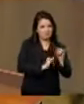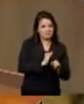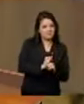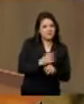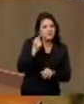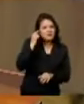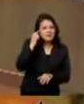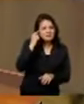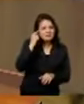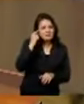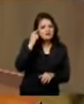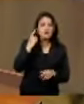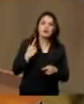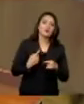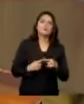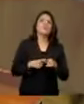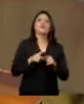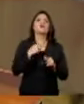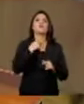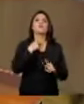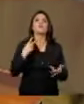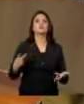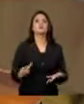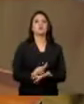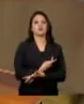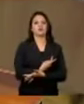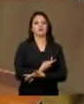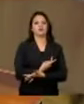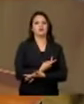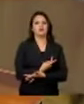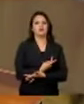Por que jamais ocorreria? Porquanto,